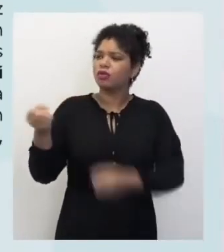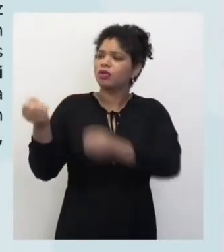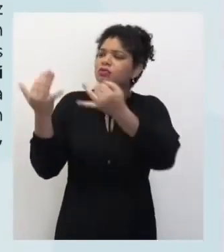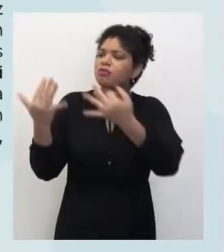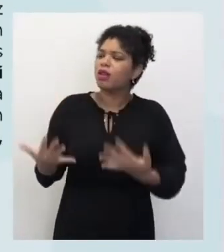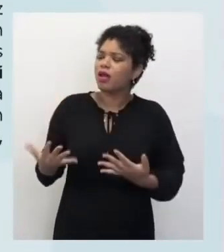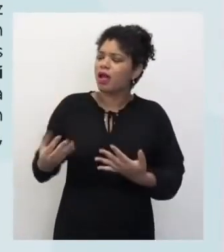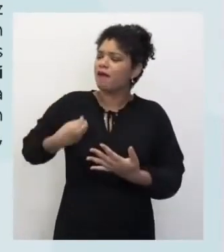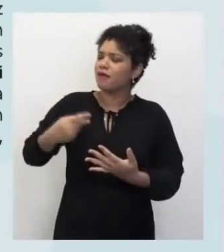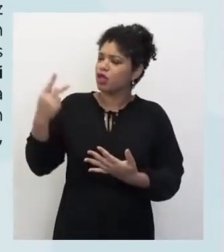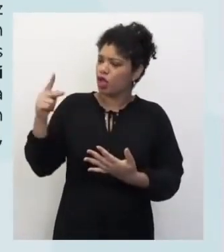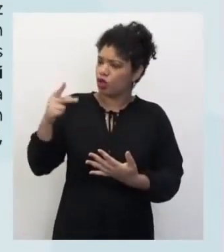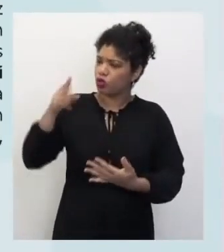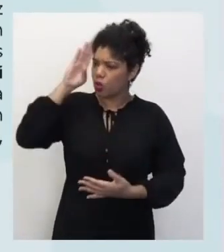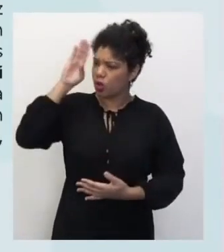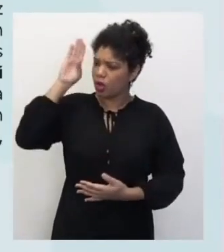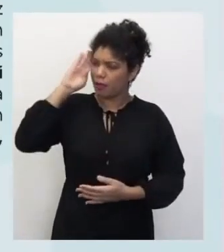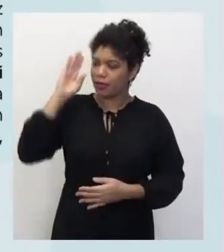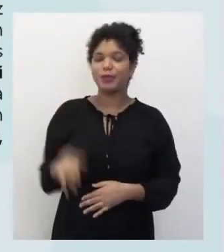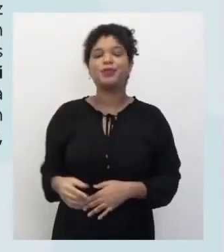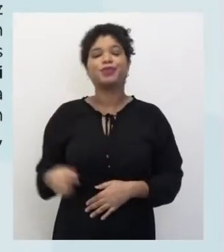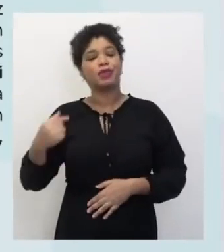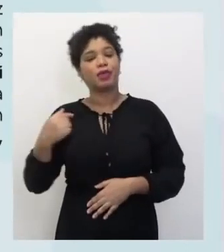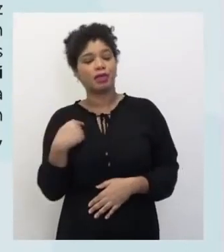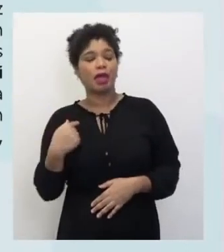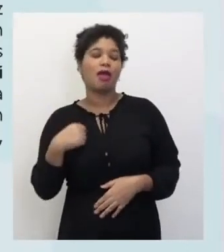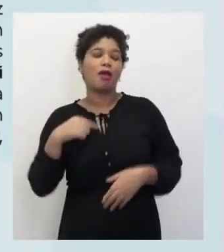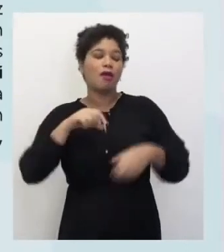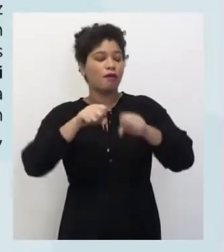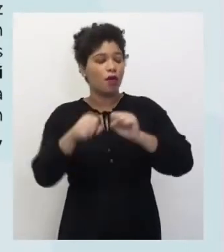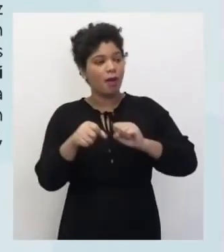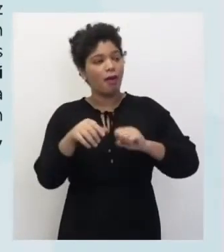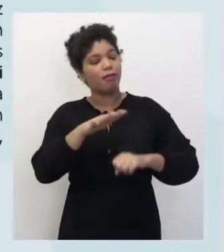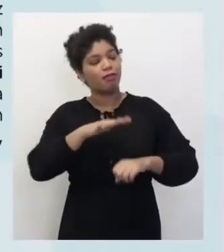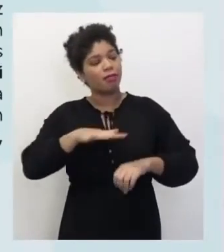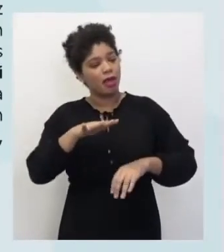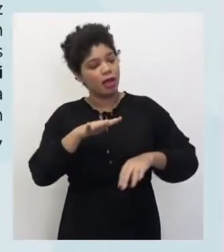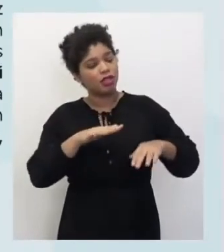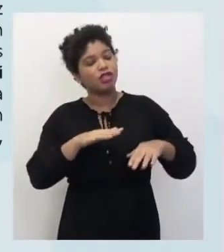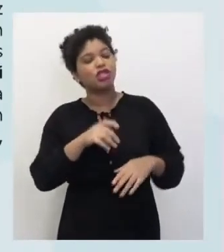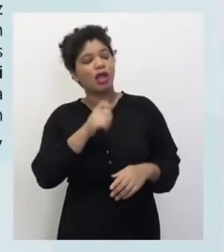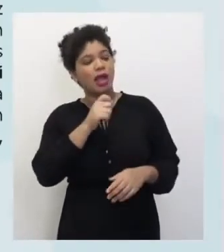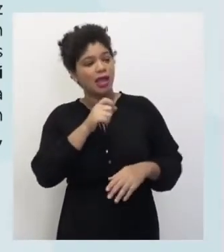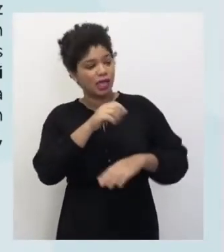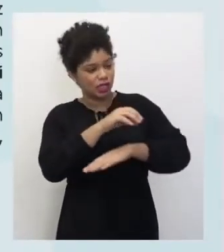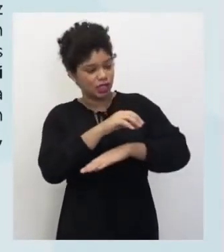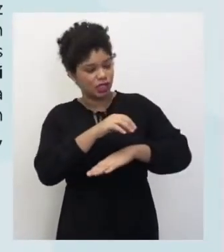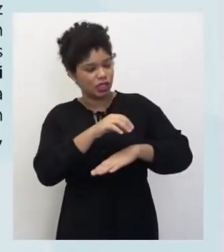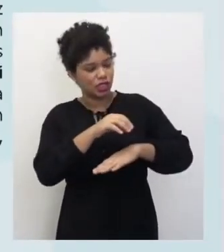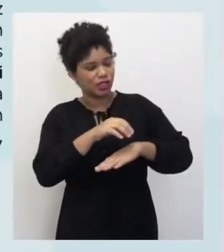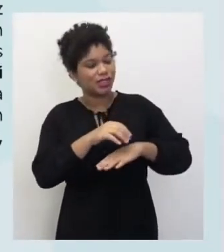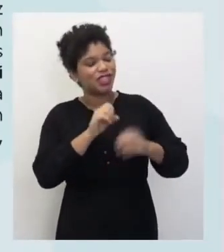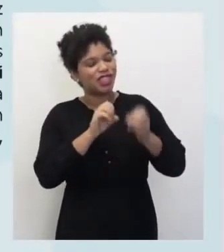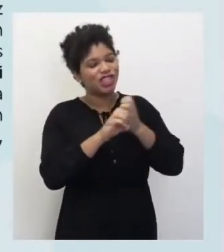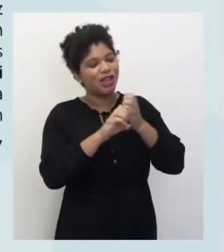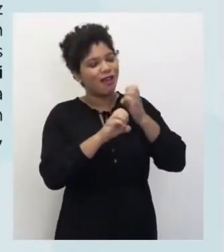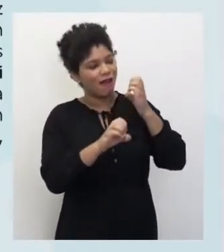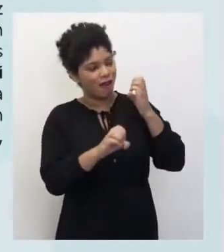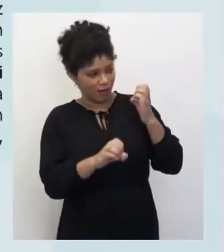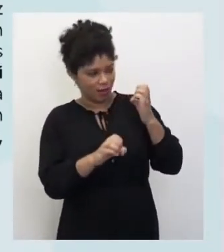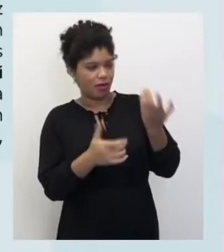acadêmica? Minha primeira graduação foi em Engenharia Geral. Fiz meu mestrado em Engenharia Mecânica e meu doutorado em